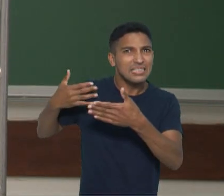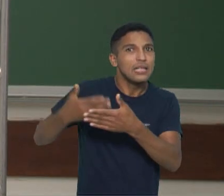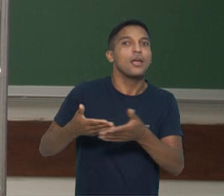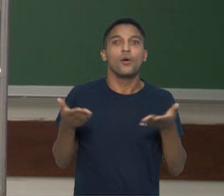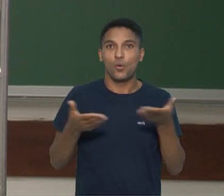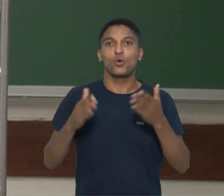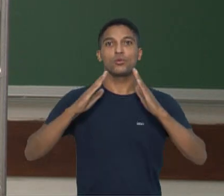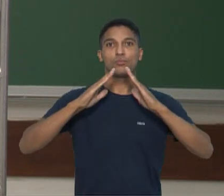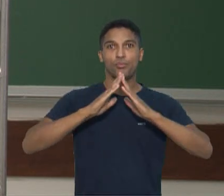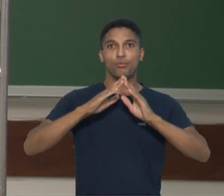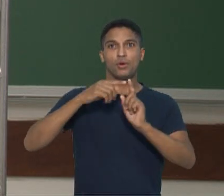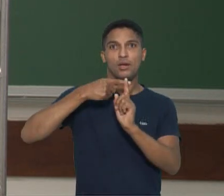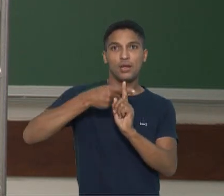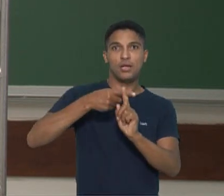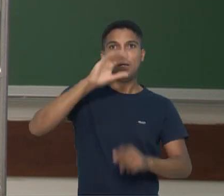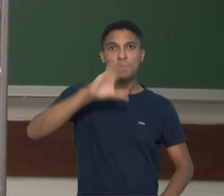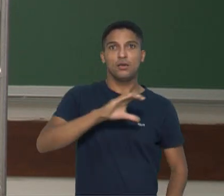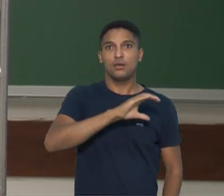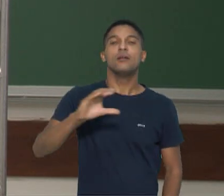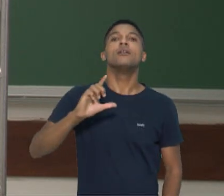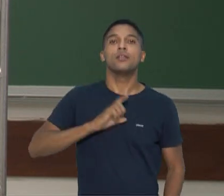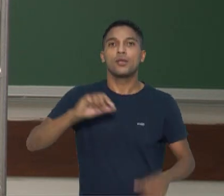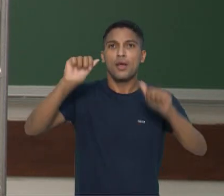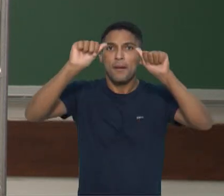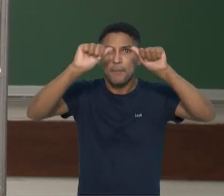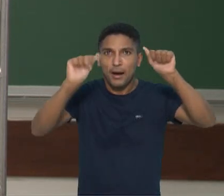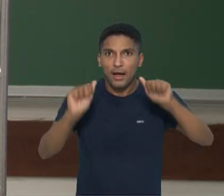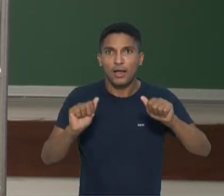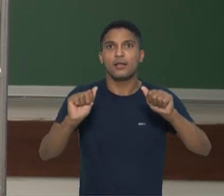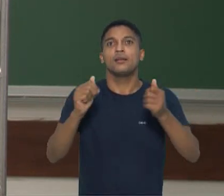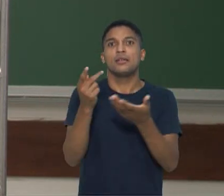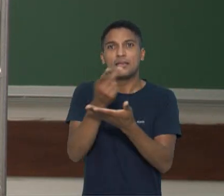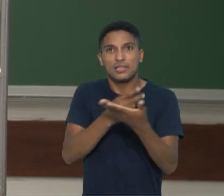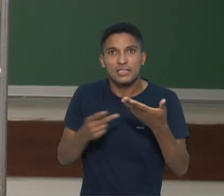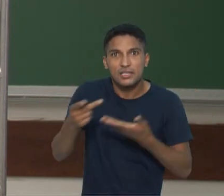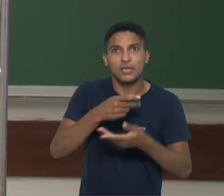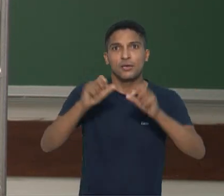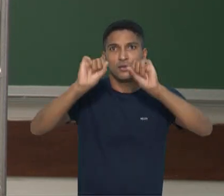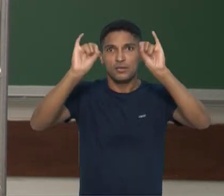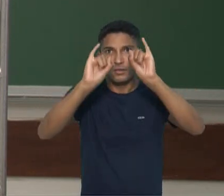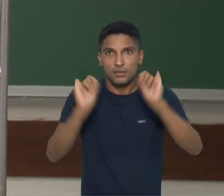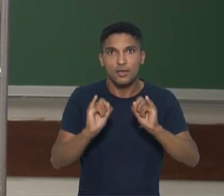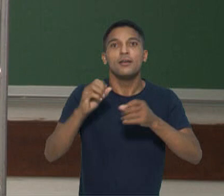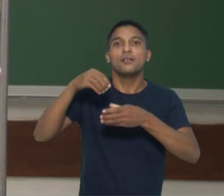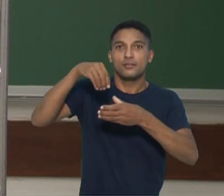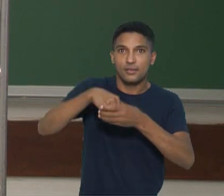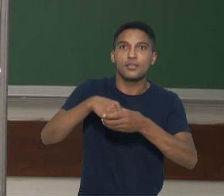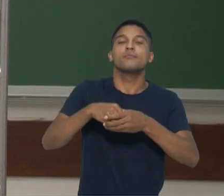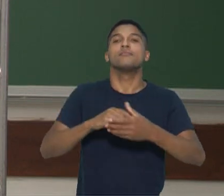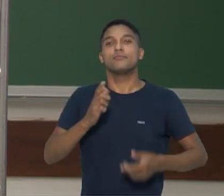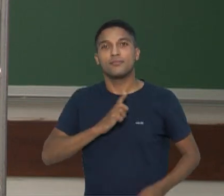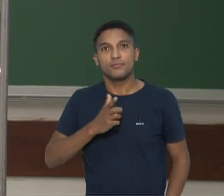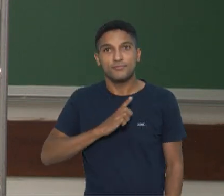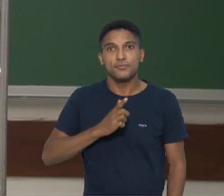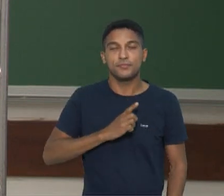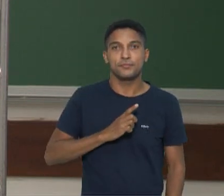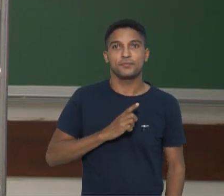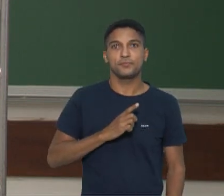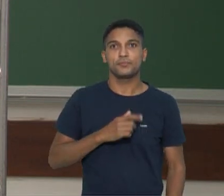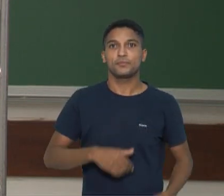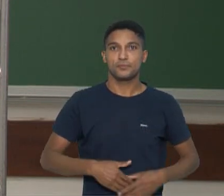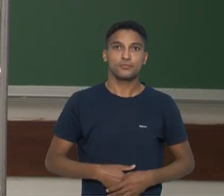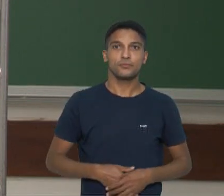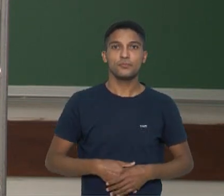Então, aqui a gente está descobrindo, né, que as vertentes religiosas, cada um usa o